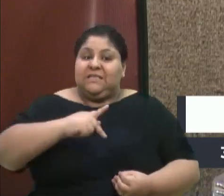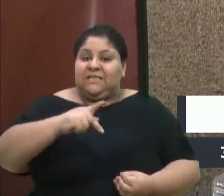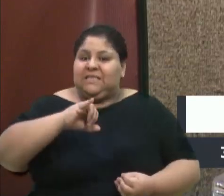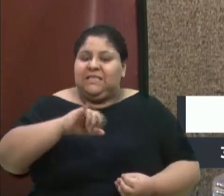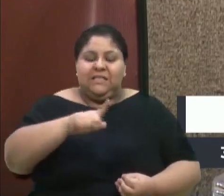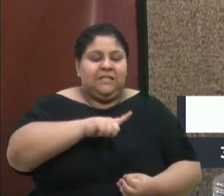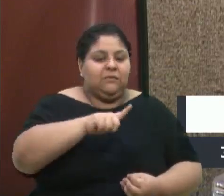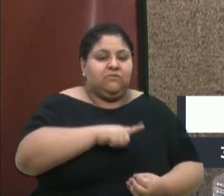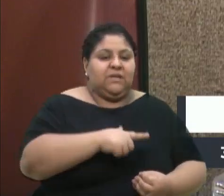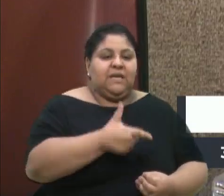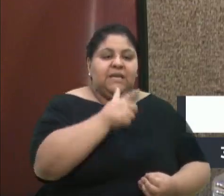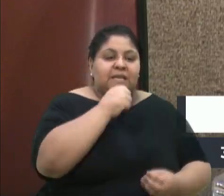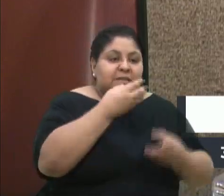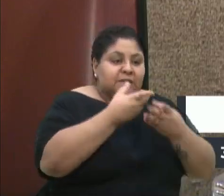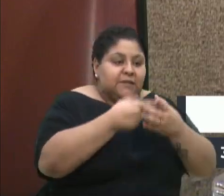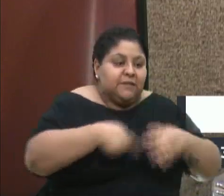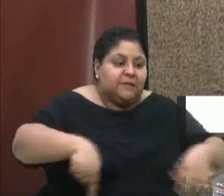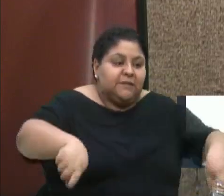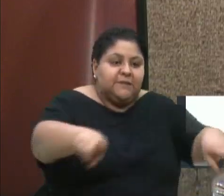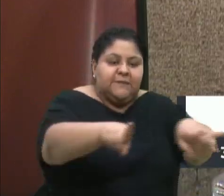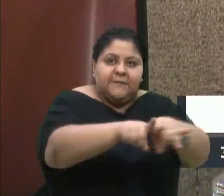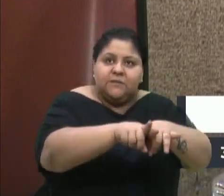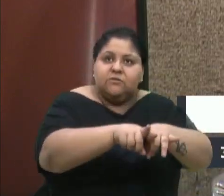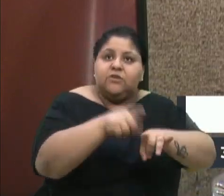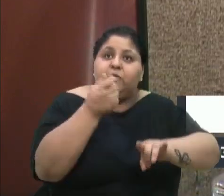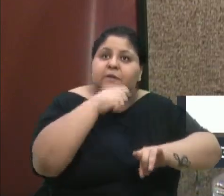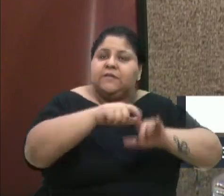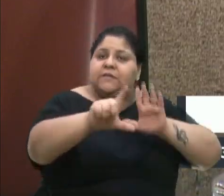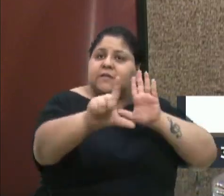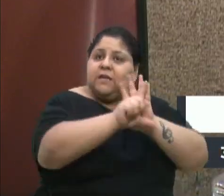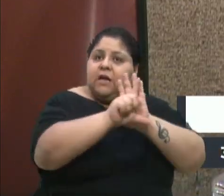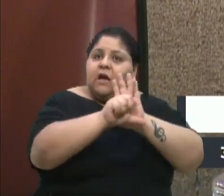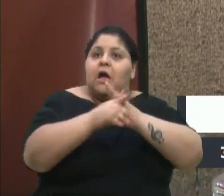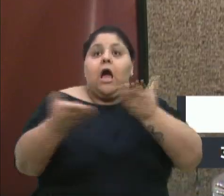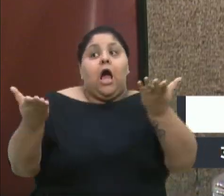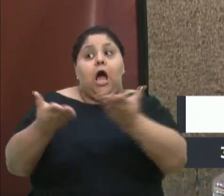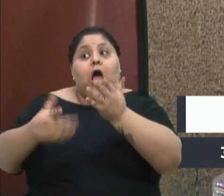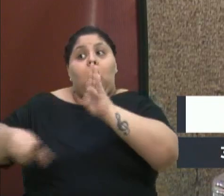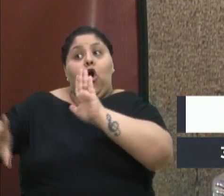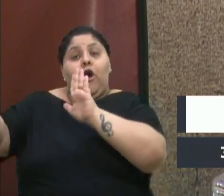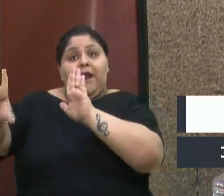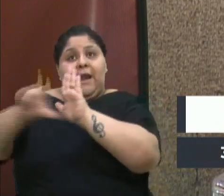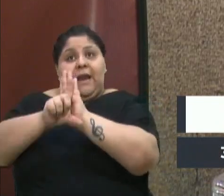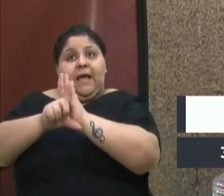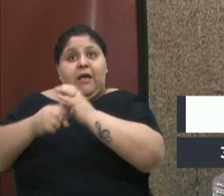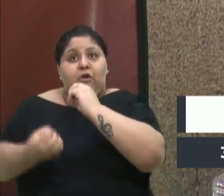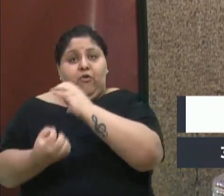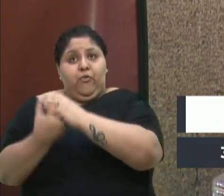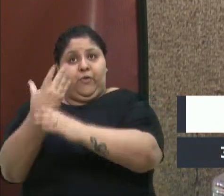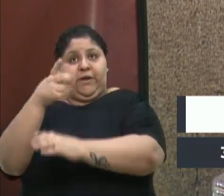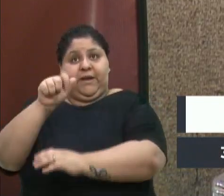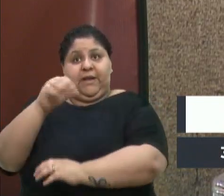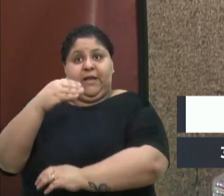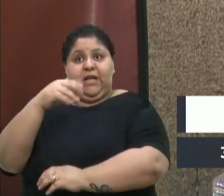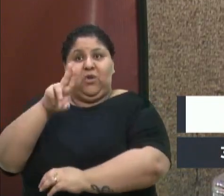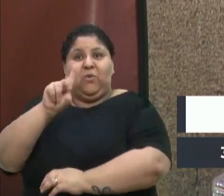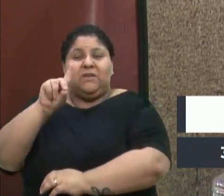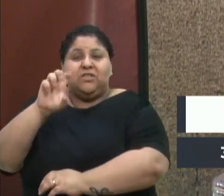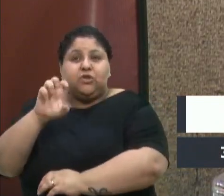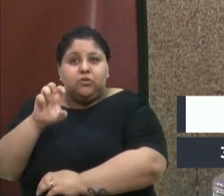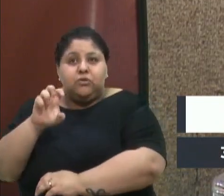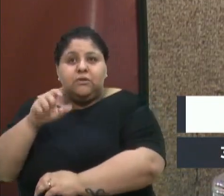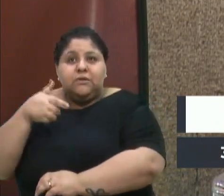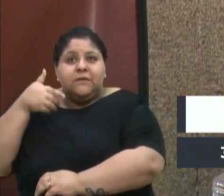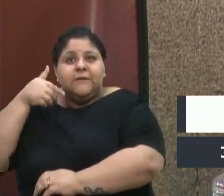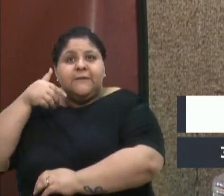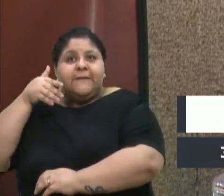vem a lei para ajudar o agricultor a fazer esses açudes, para não passar pela estiagem, e acontece esse tipo de coisa. Então isso